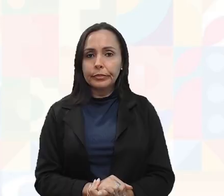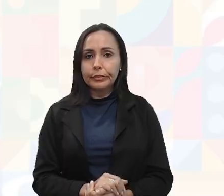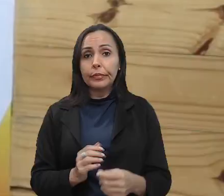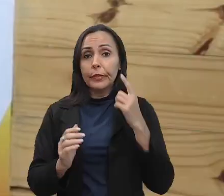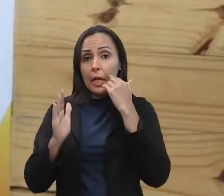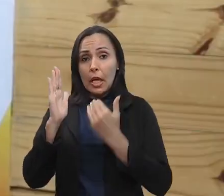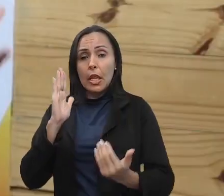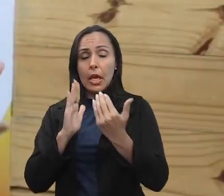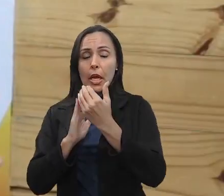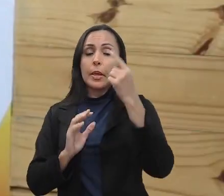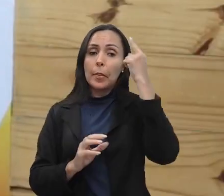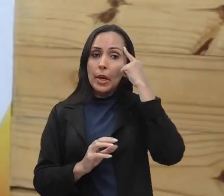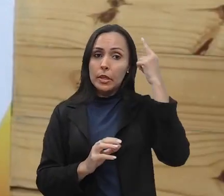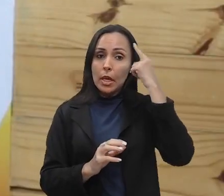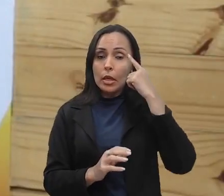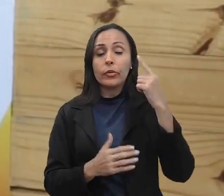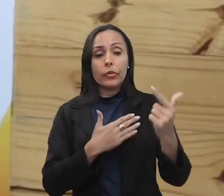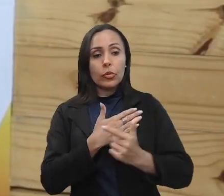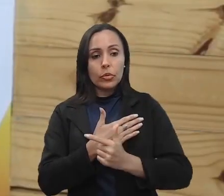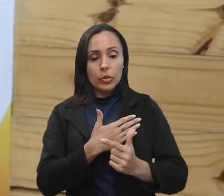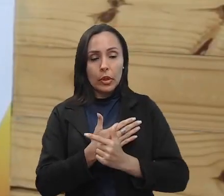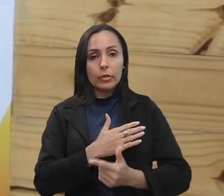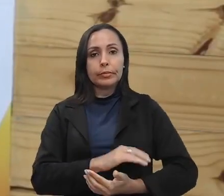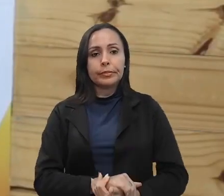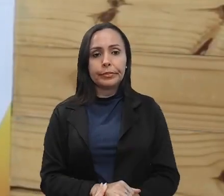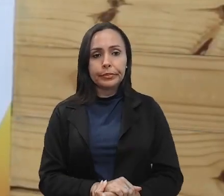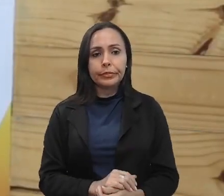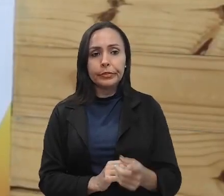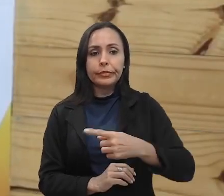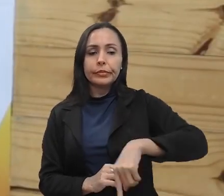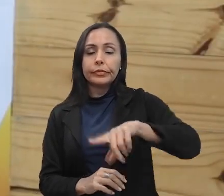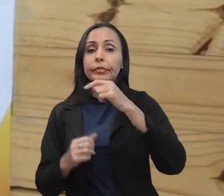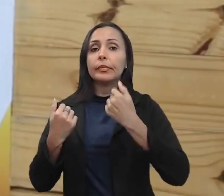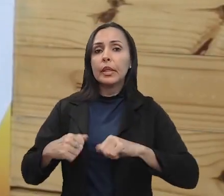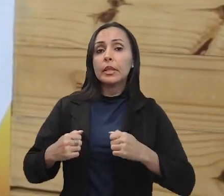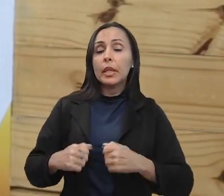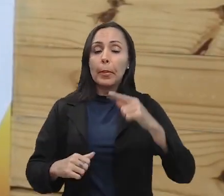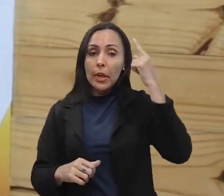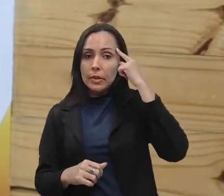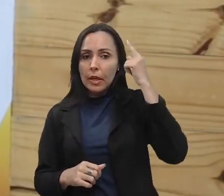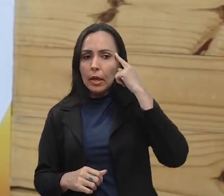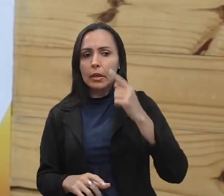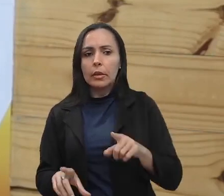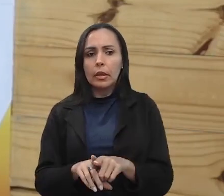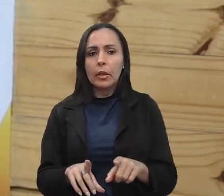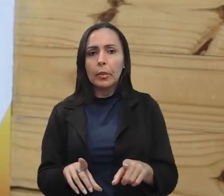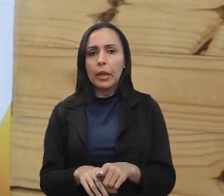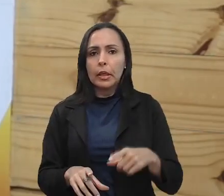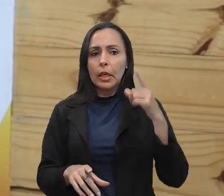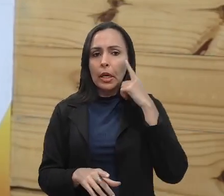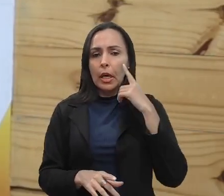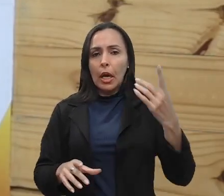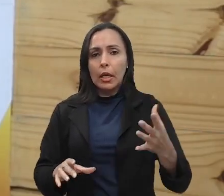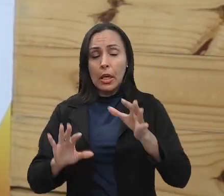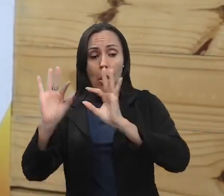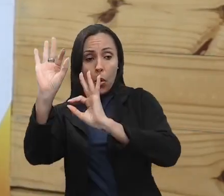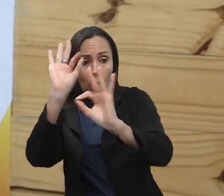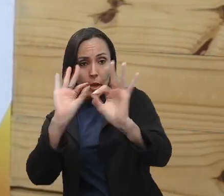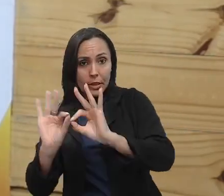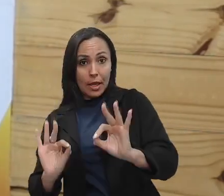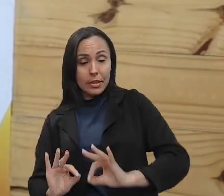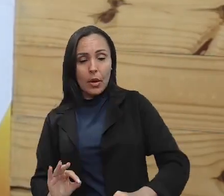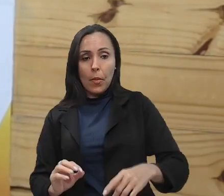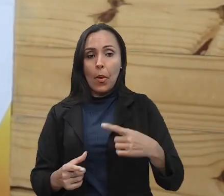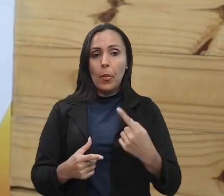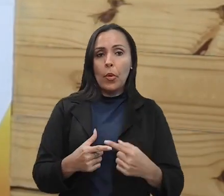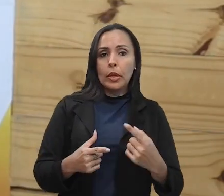pensar nessa questão funcional, a gente também precisa pensar nessa questão da estética, né? Porque aqui